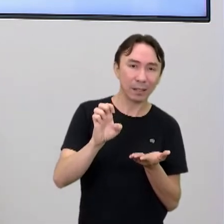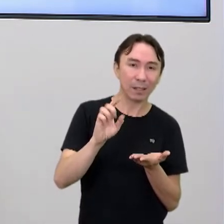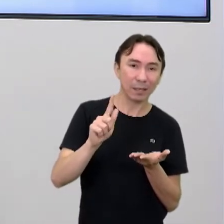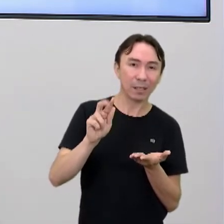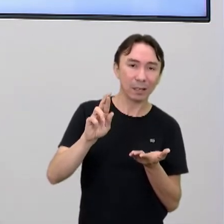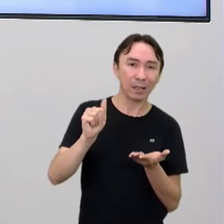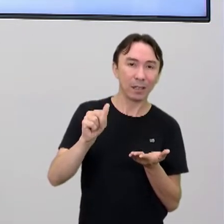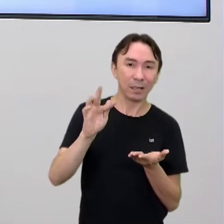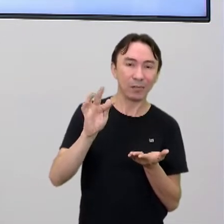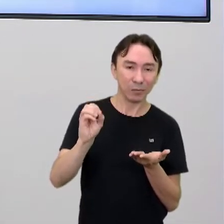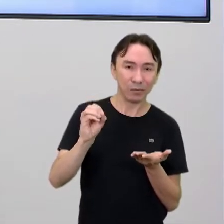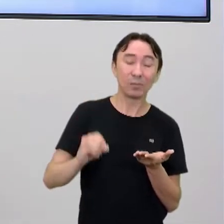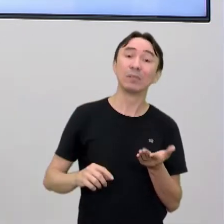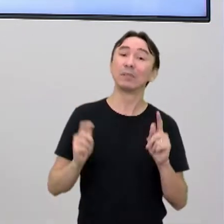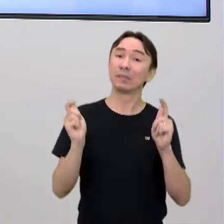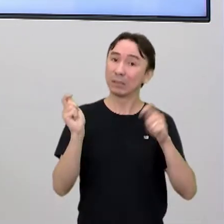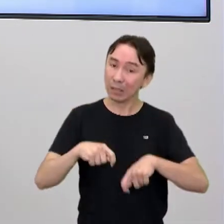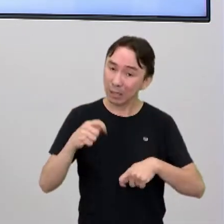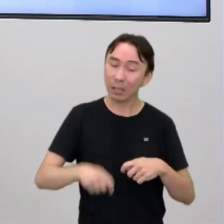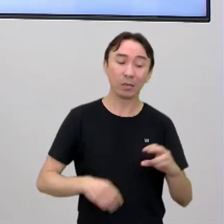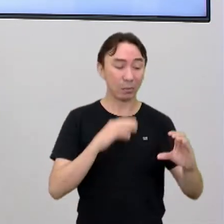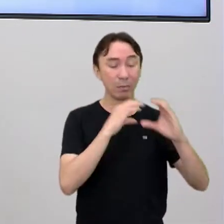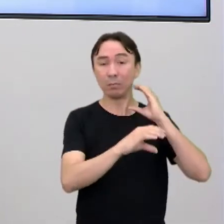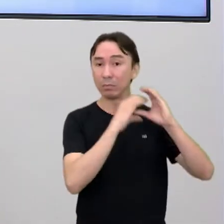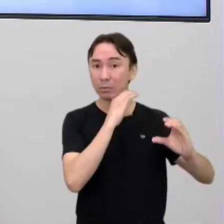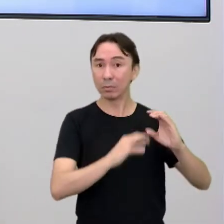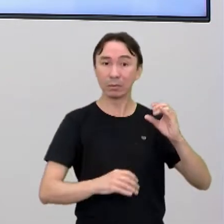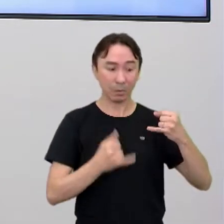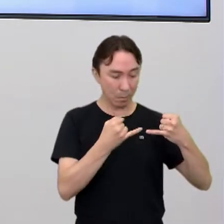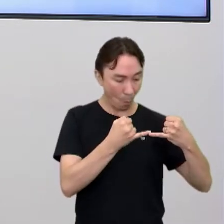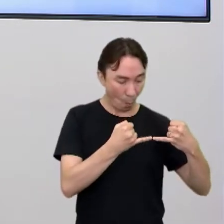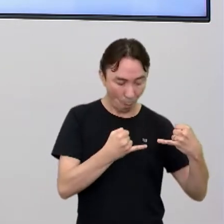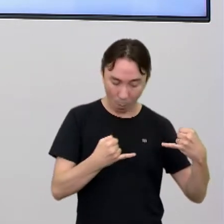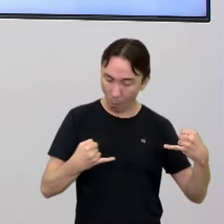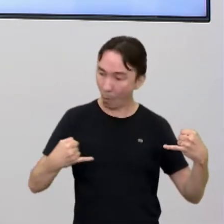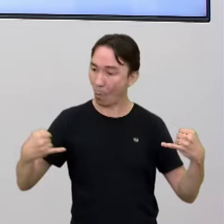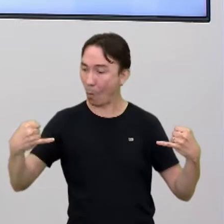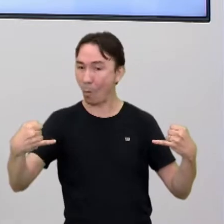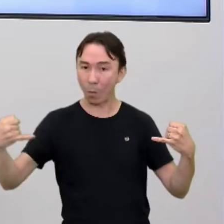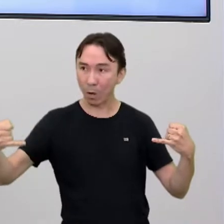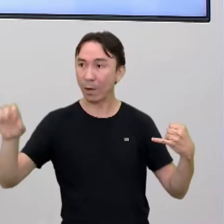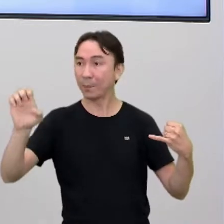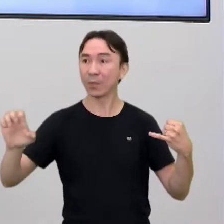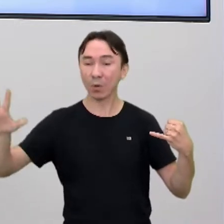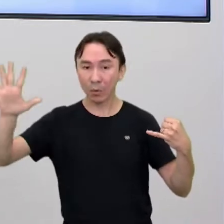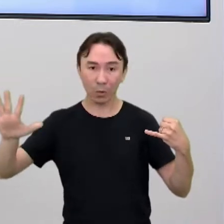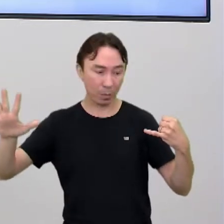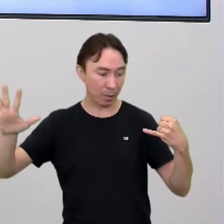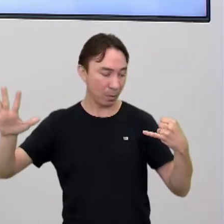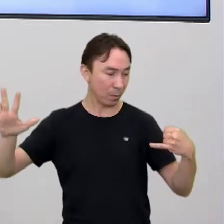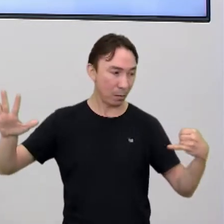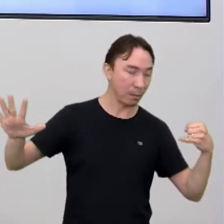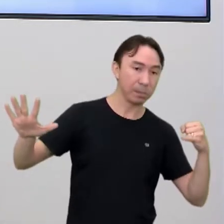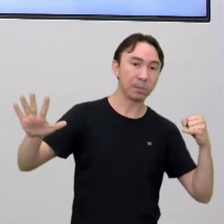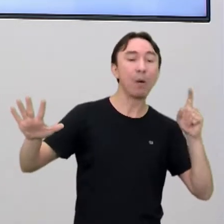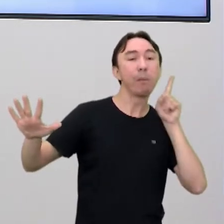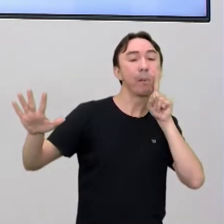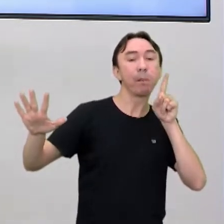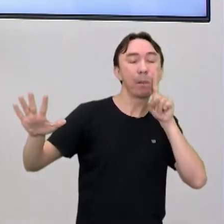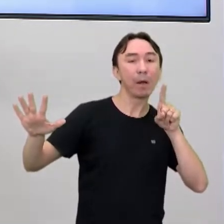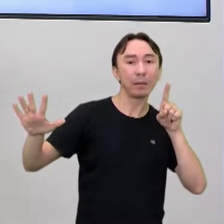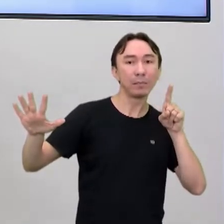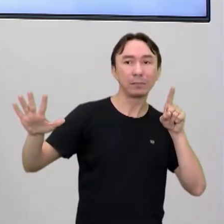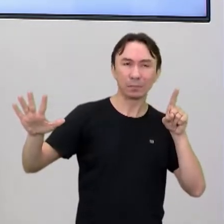cabo entre Europa e Estados Unidos, num espaço temporal de 6 horas.